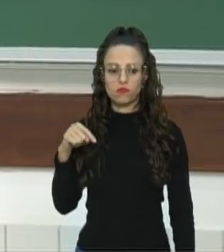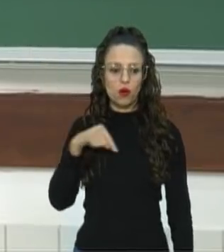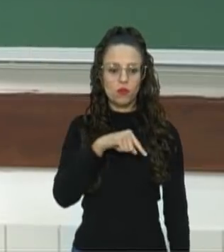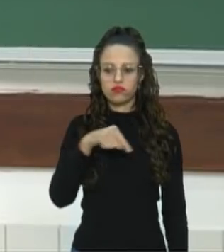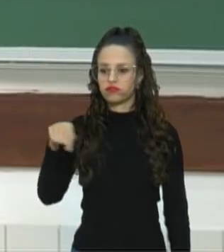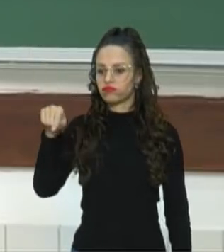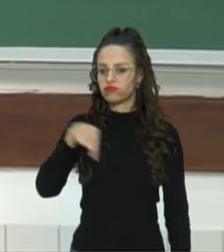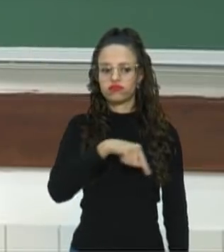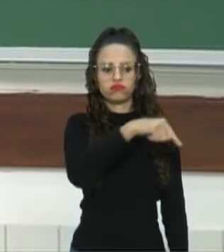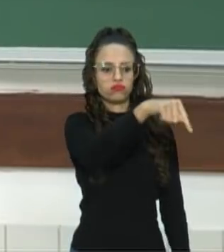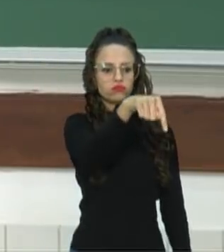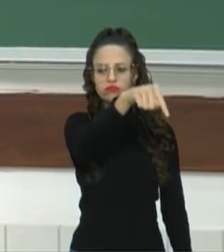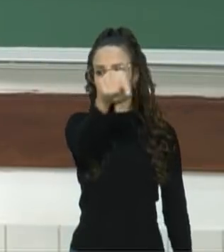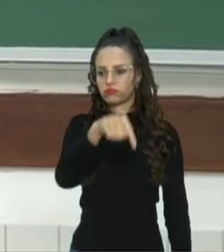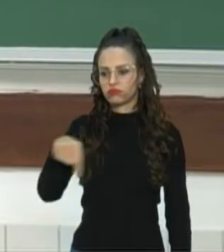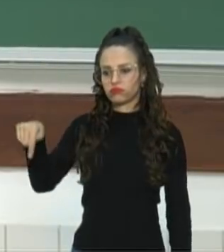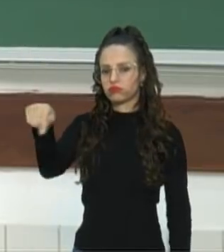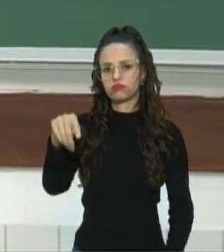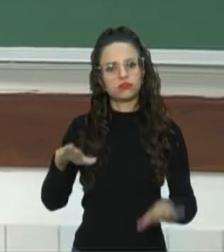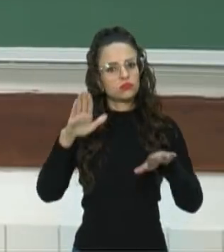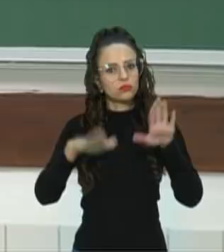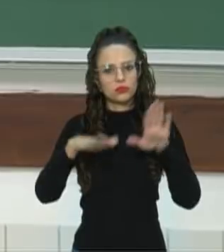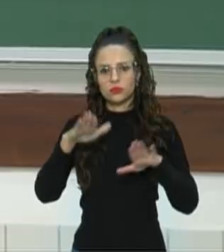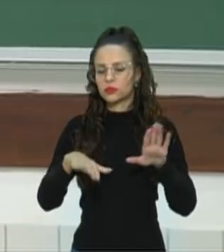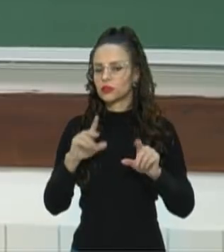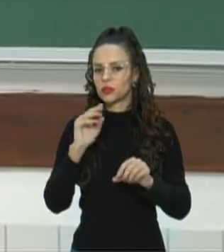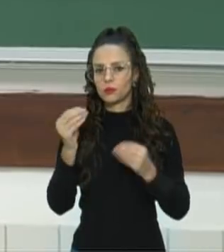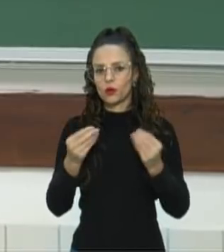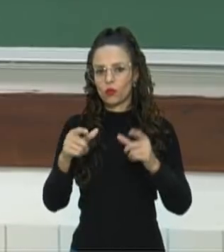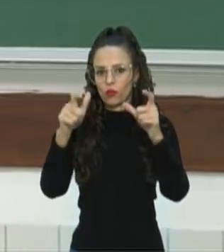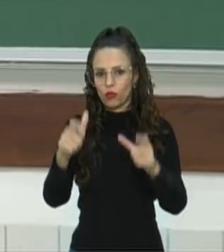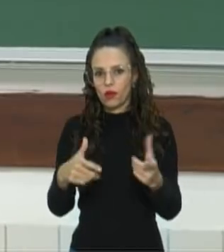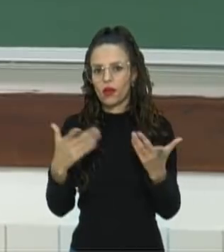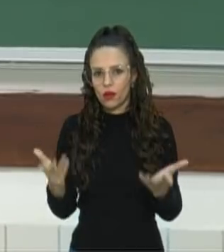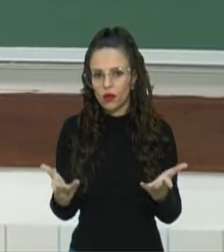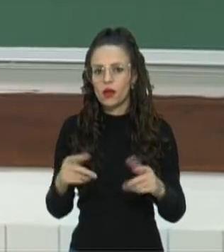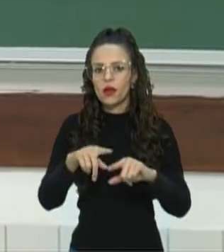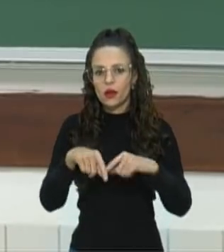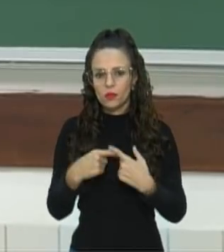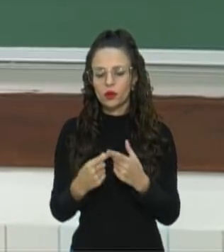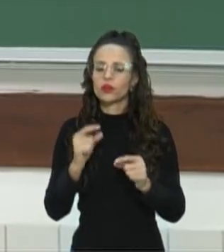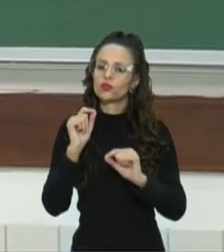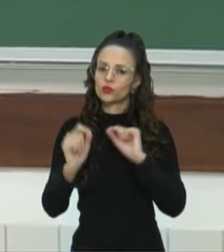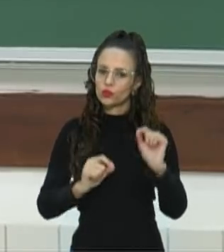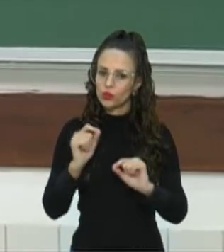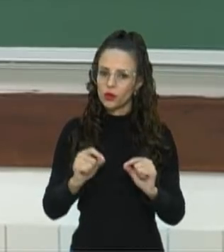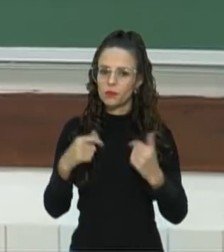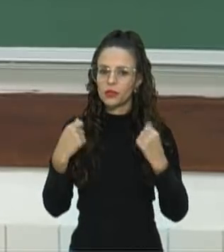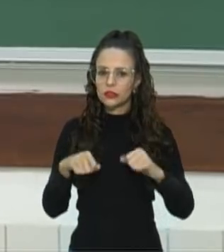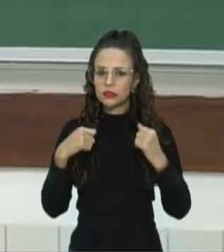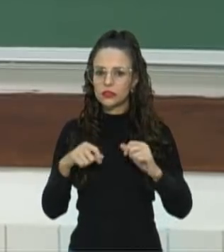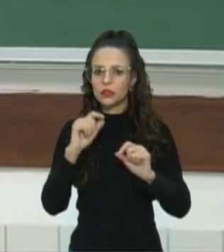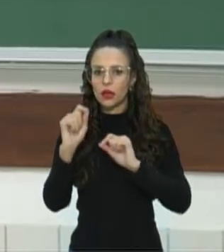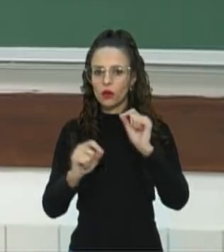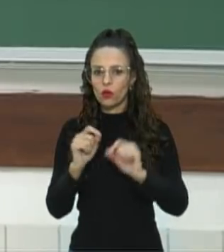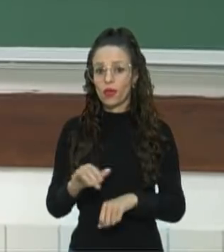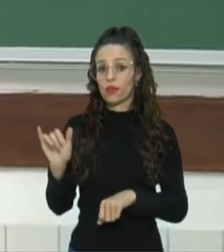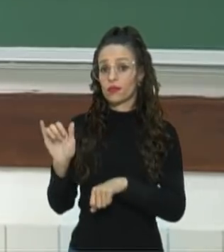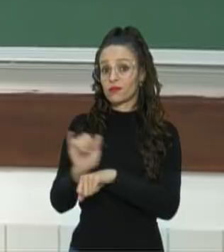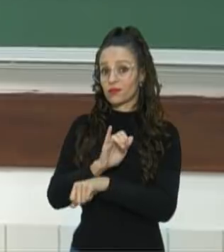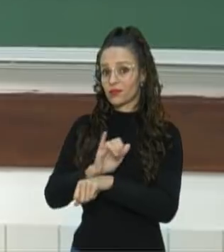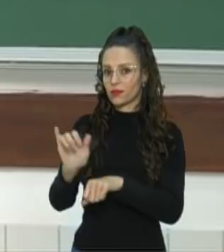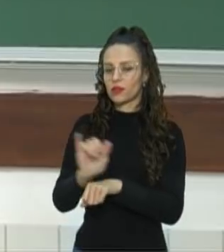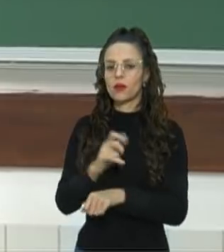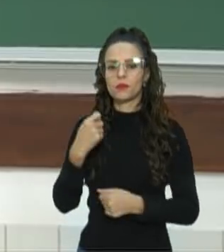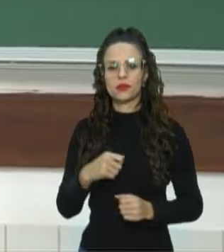dar a volta, pode ir por outro lado. Então, independente do local. Né? Então, por isso que envolve bastante a questão estratégica. Né? Então, você